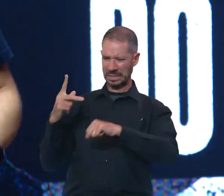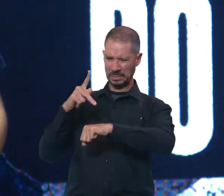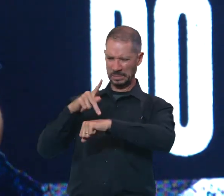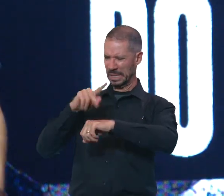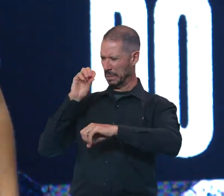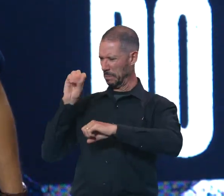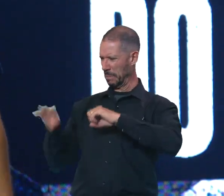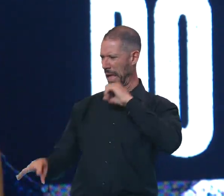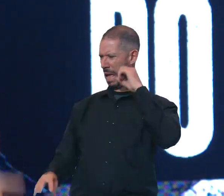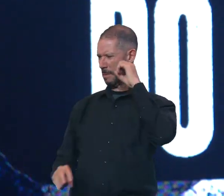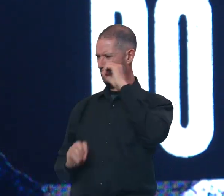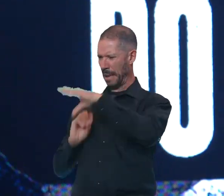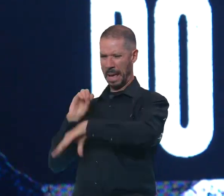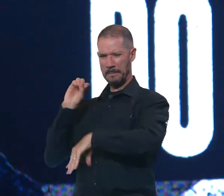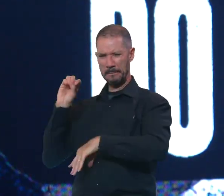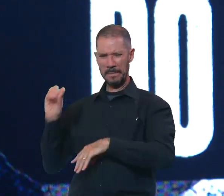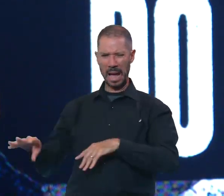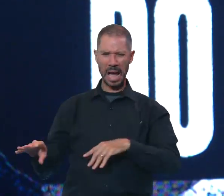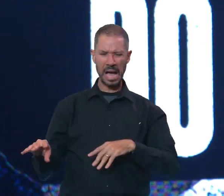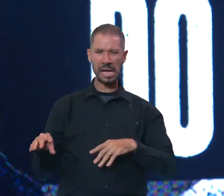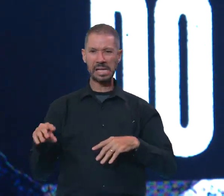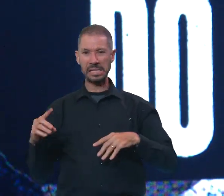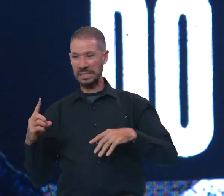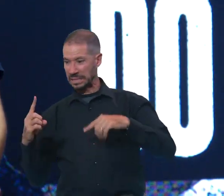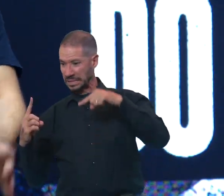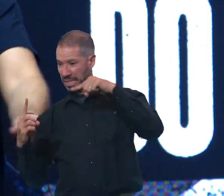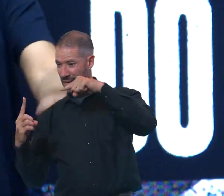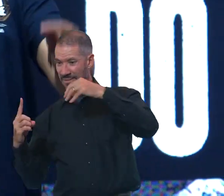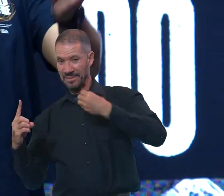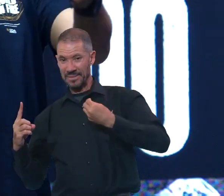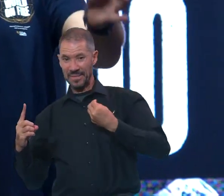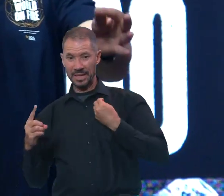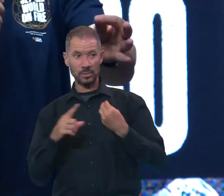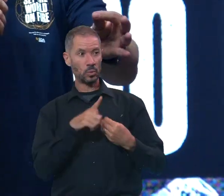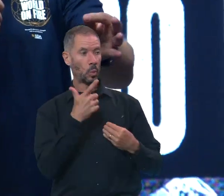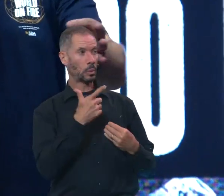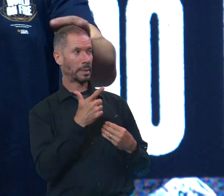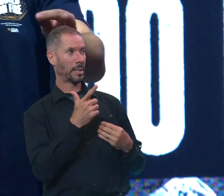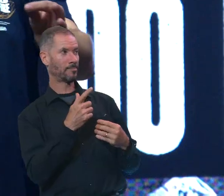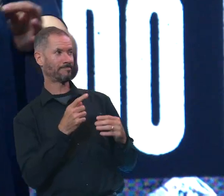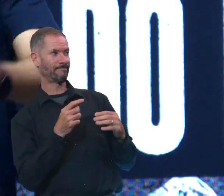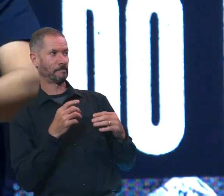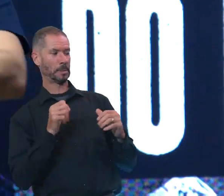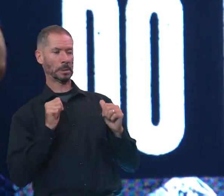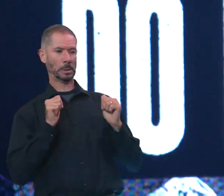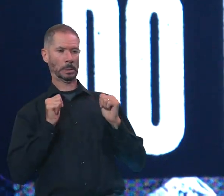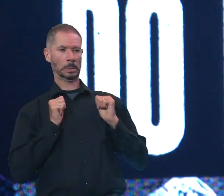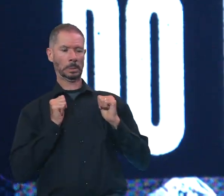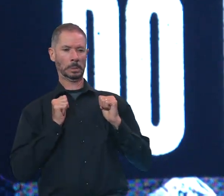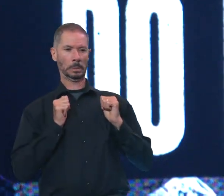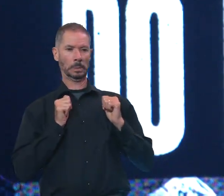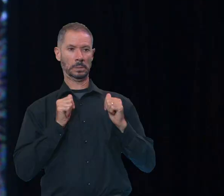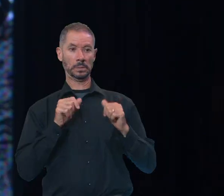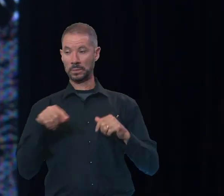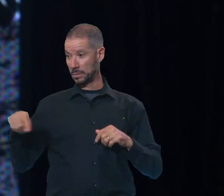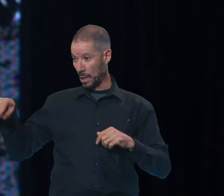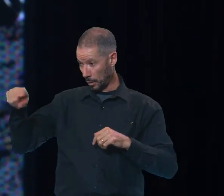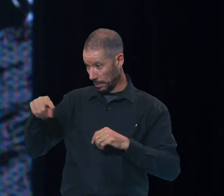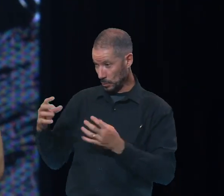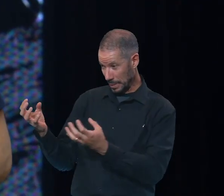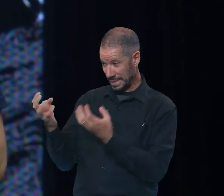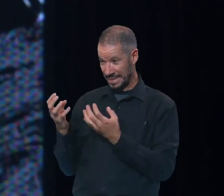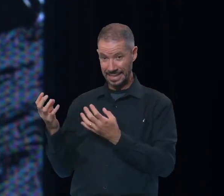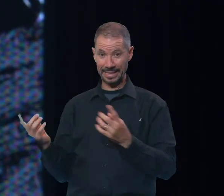pedras, jogando pedaços de terra em cima do rei, que não tem reações como as pessoas esperavam que ele tivesse